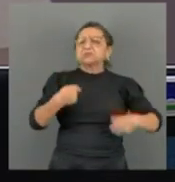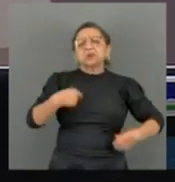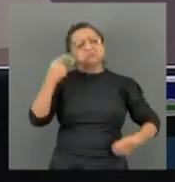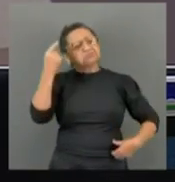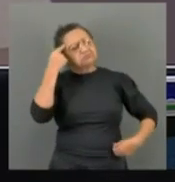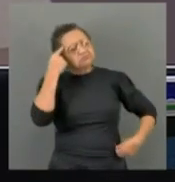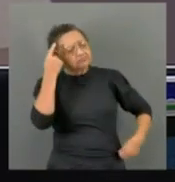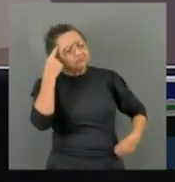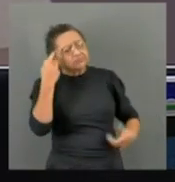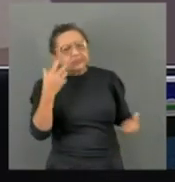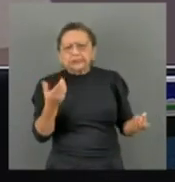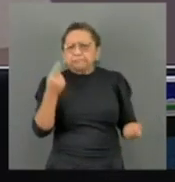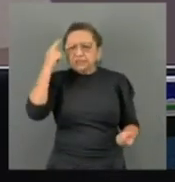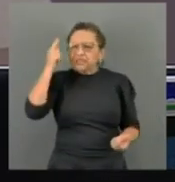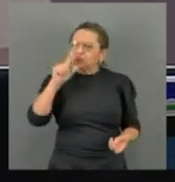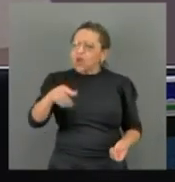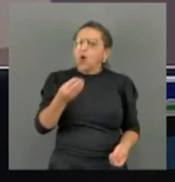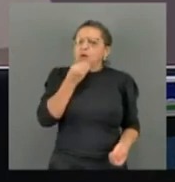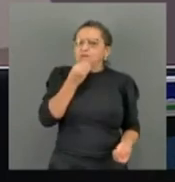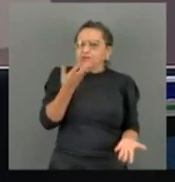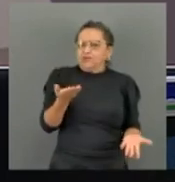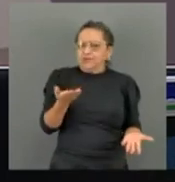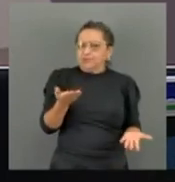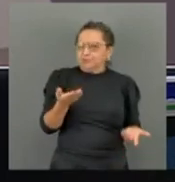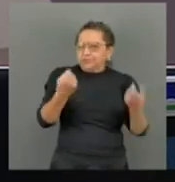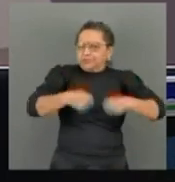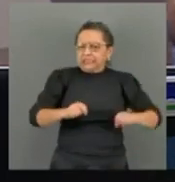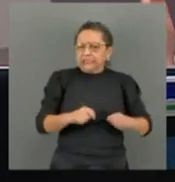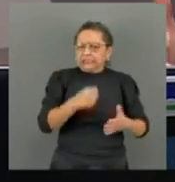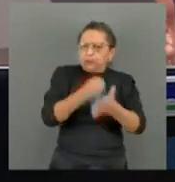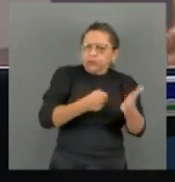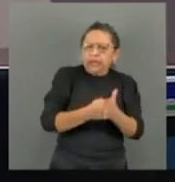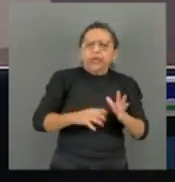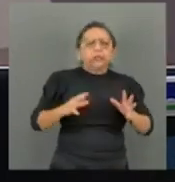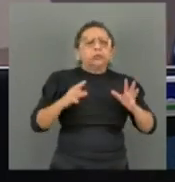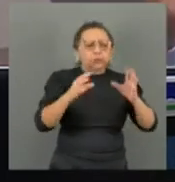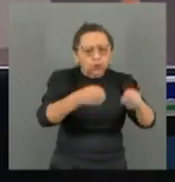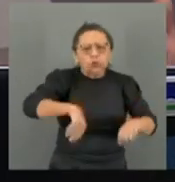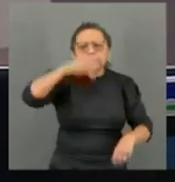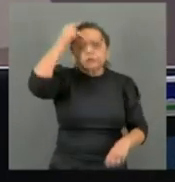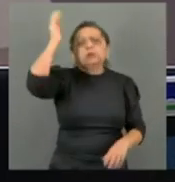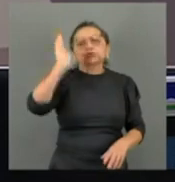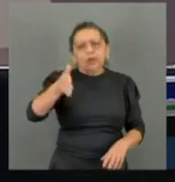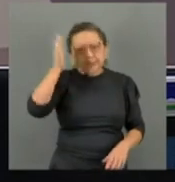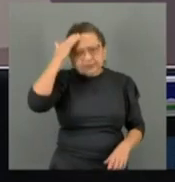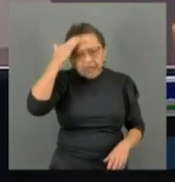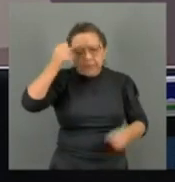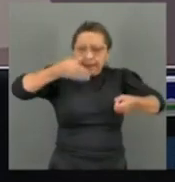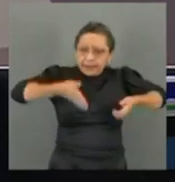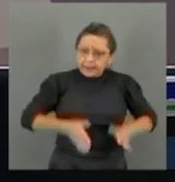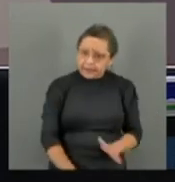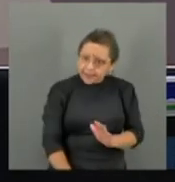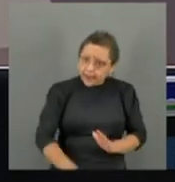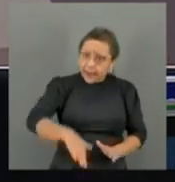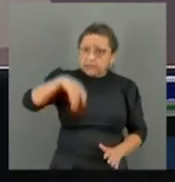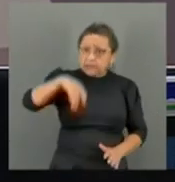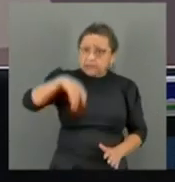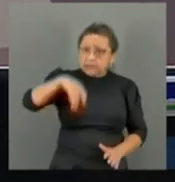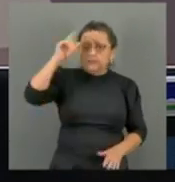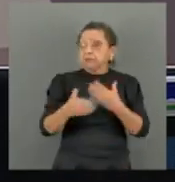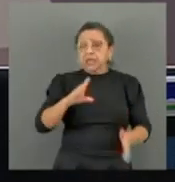pouco óbvio, né? Porque não precisa... Todo mundo sabe, todo mundo na esquerda, na direita sabe